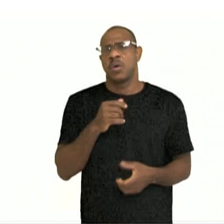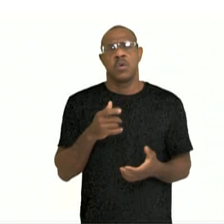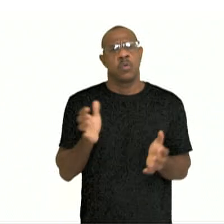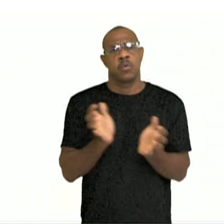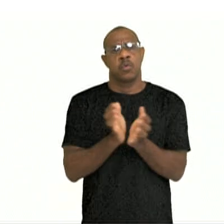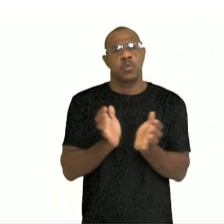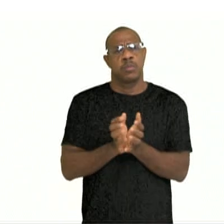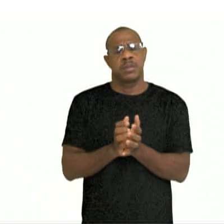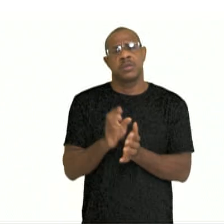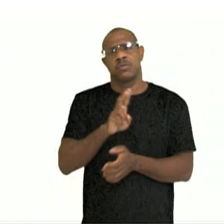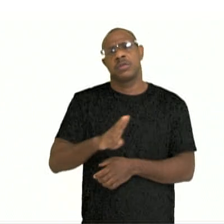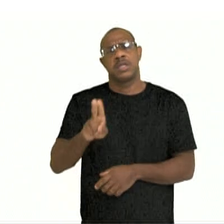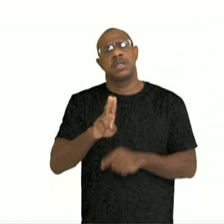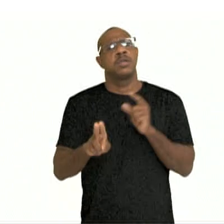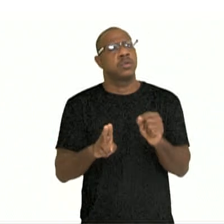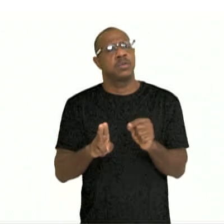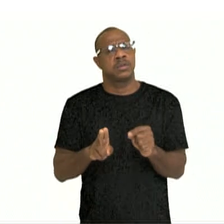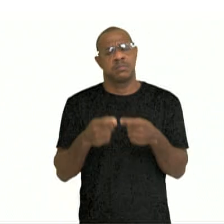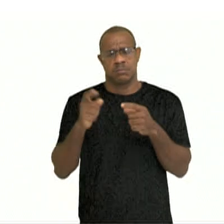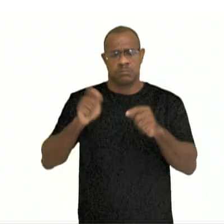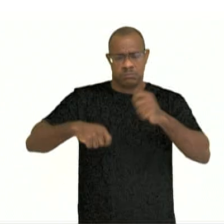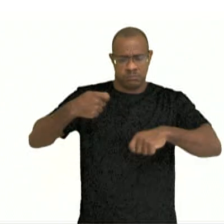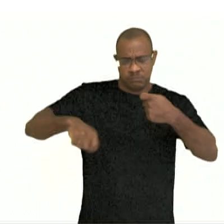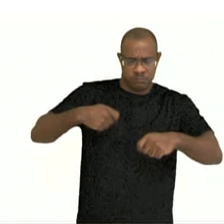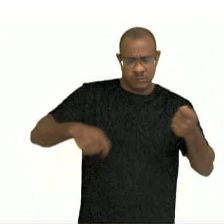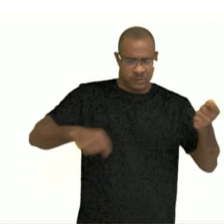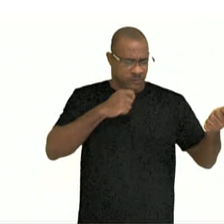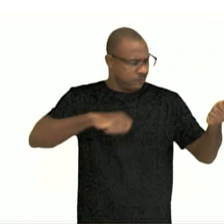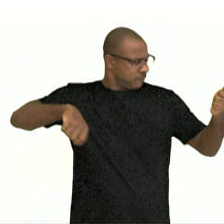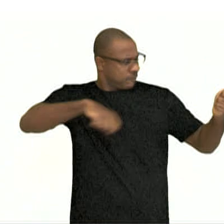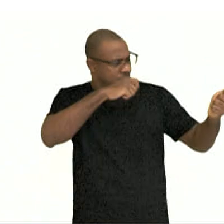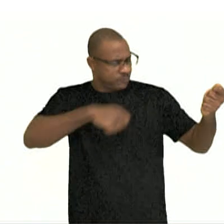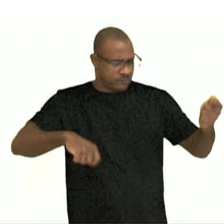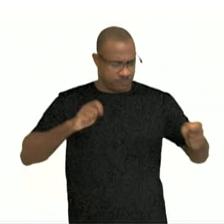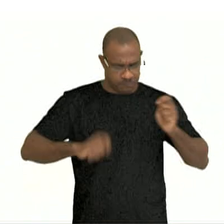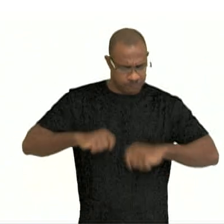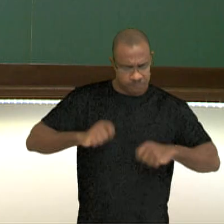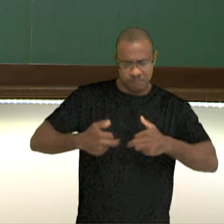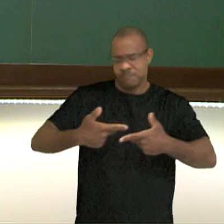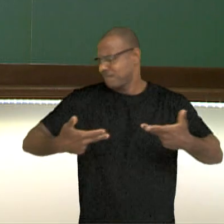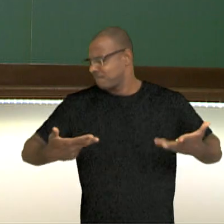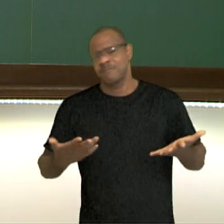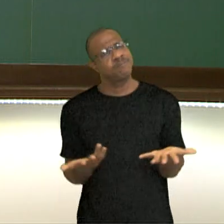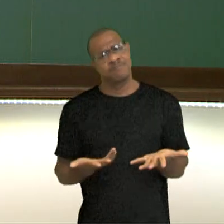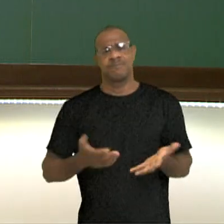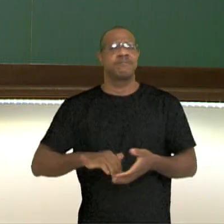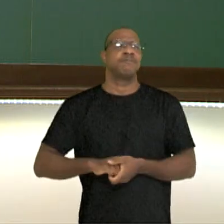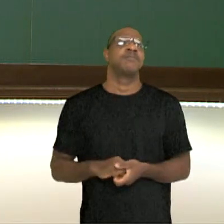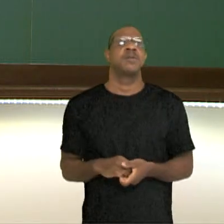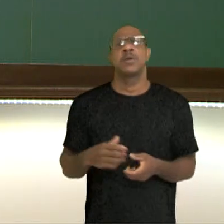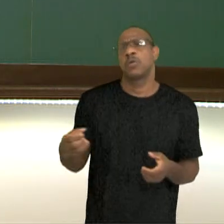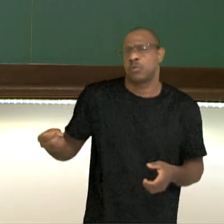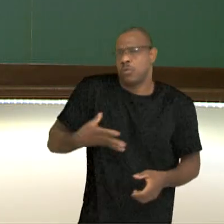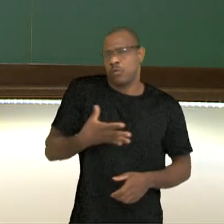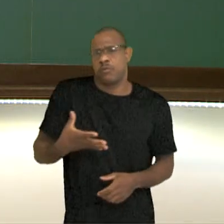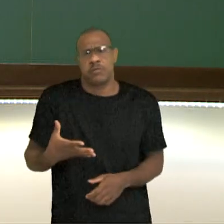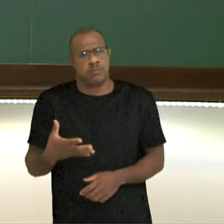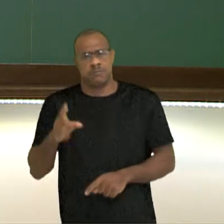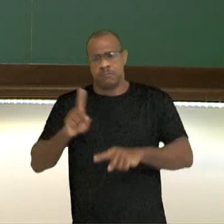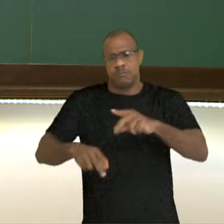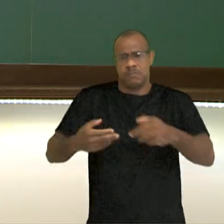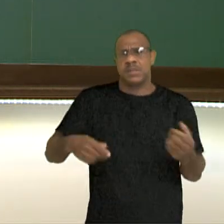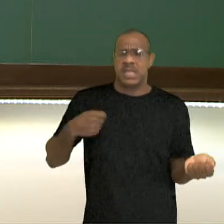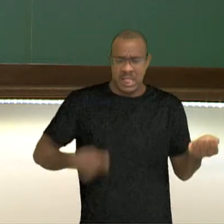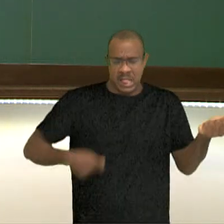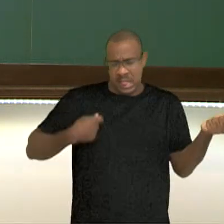metal sinfônico, que utiliza instrumentos clássicos, violinos, contrabaixo, com instrumentos mais contemporâneos,